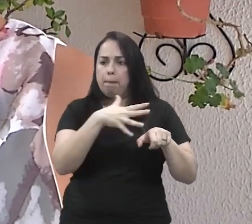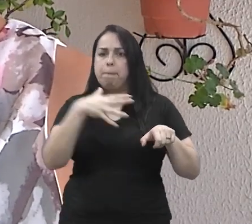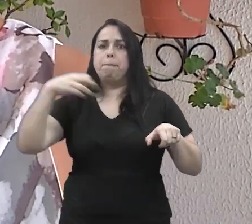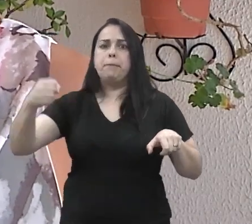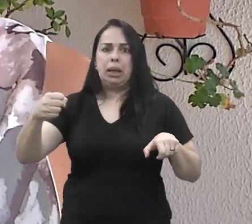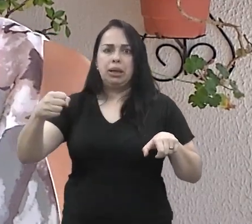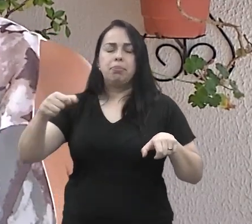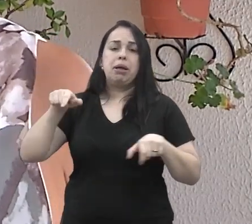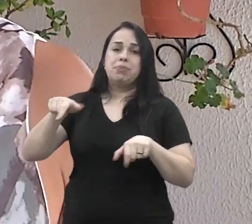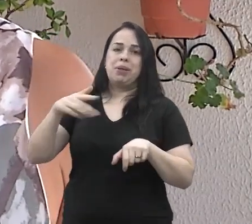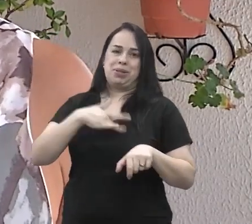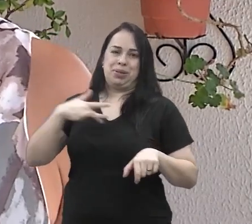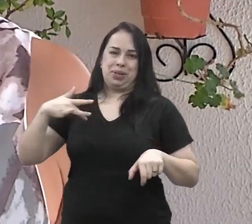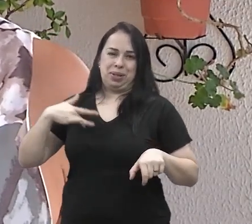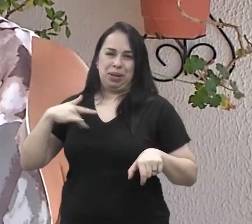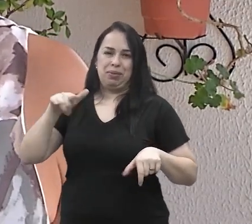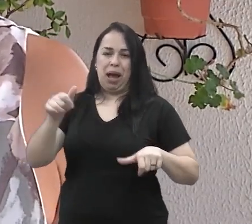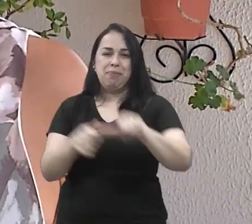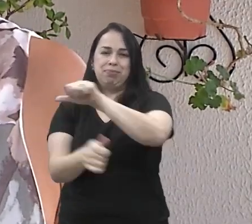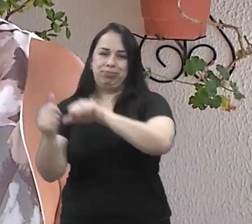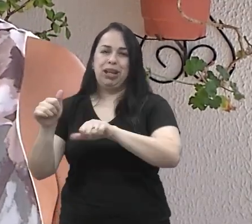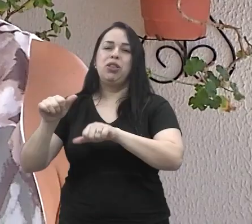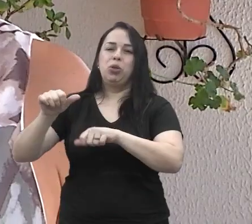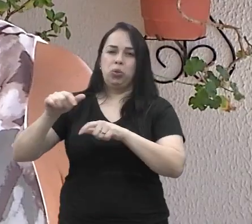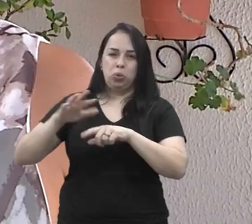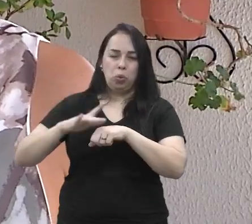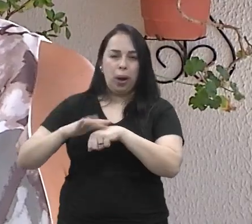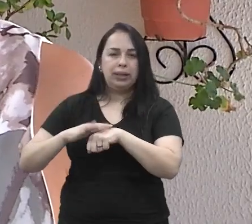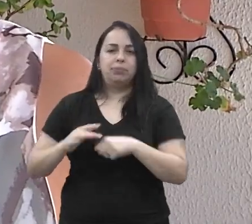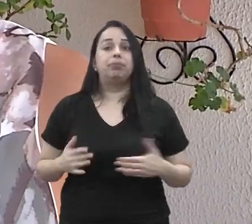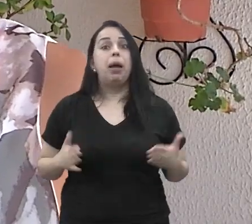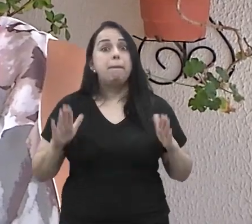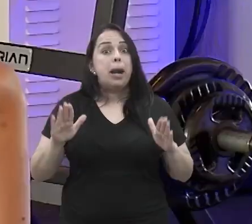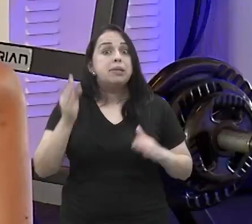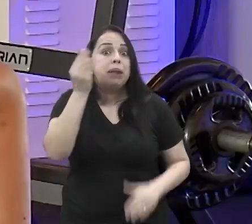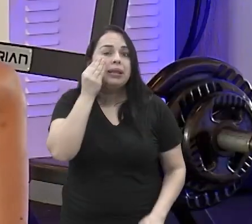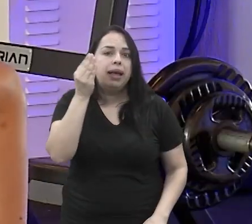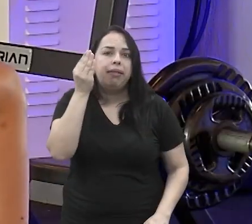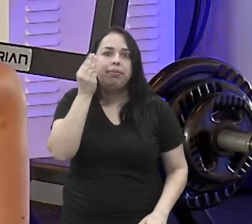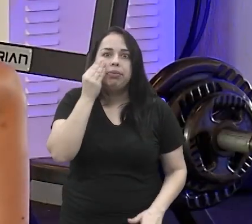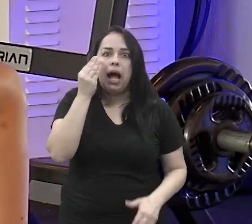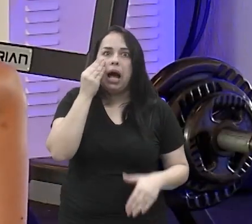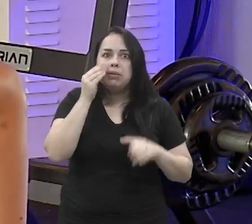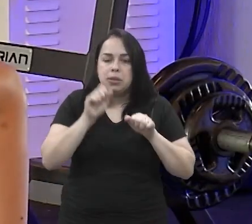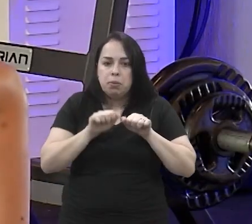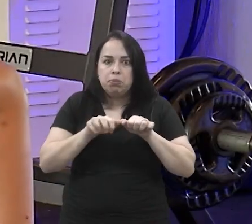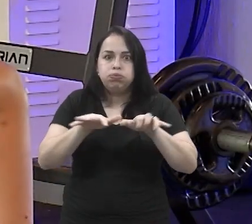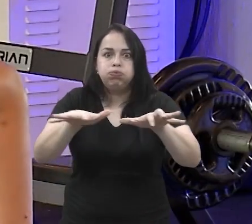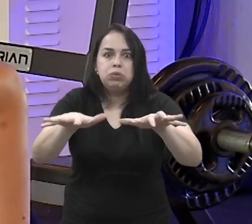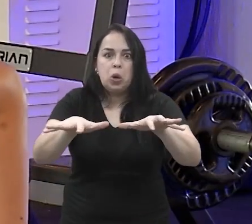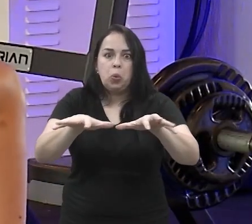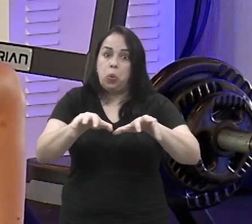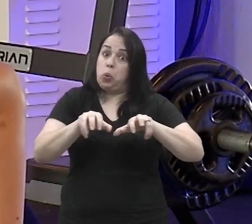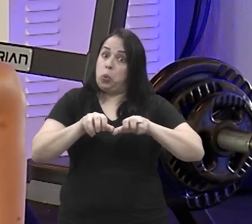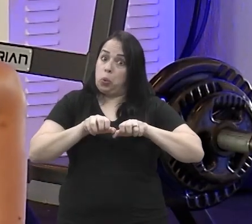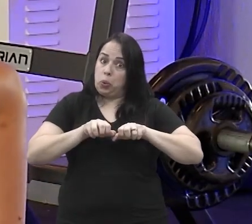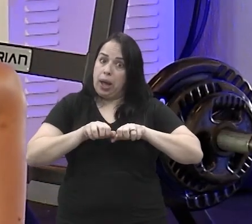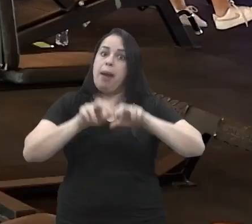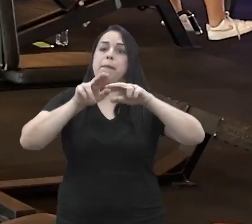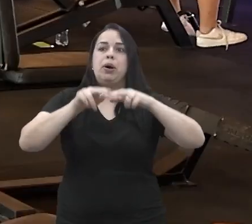acabam levando esses patógenos também para os aparelhos de academia. Mas, para minimizar a propagação